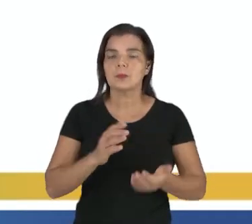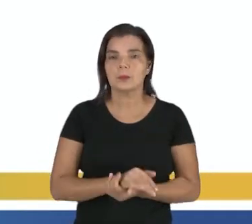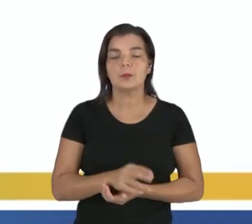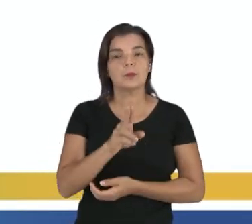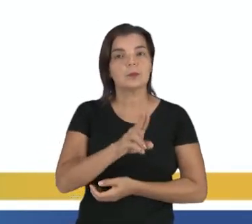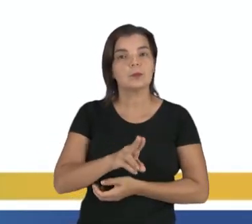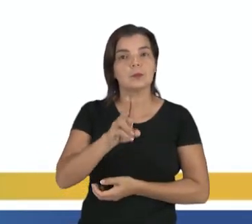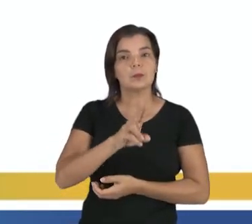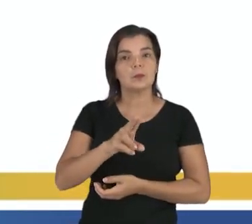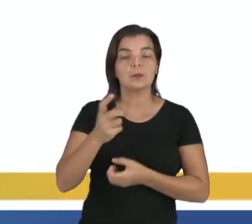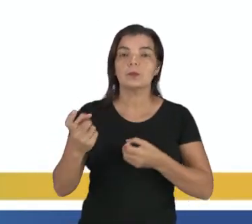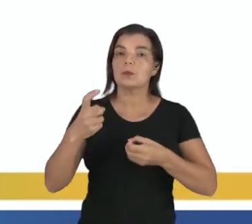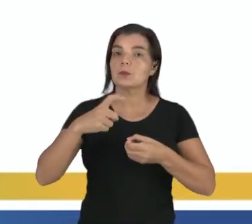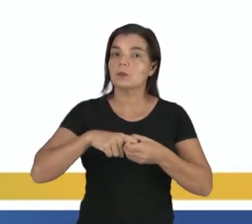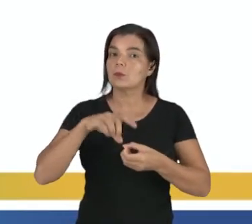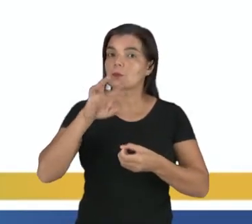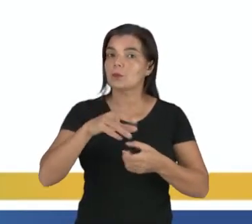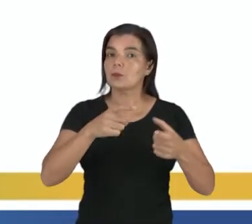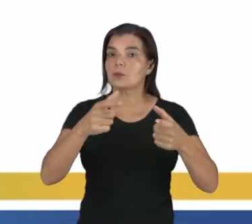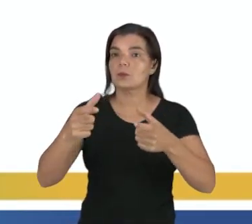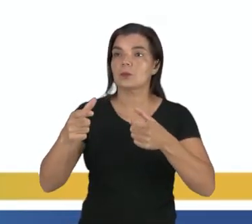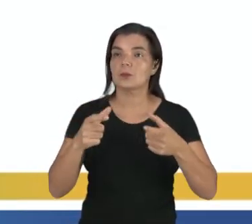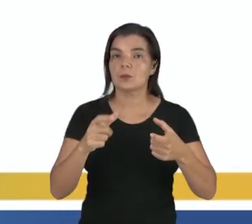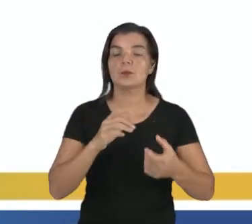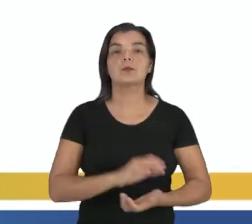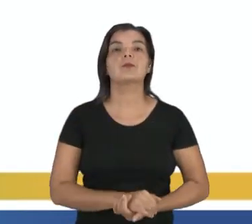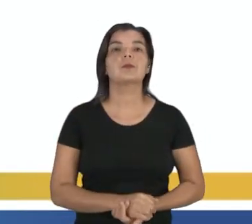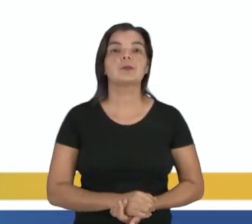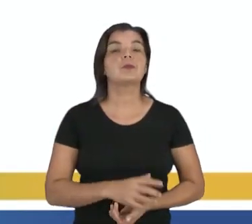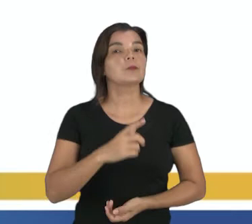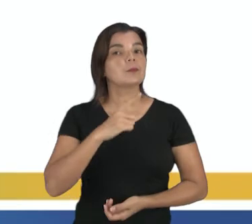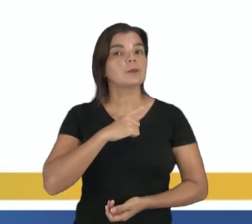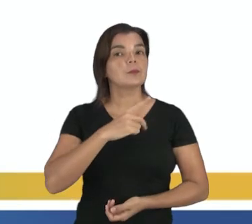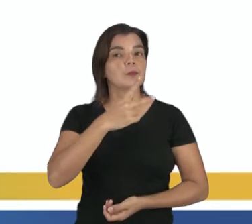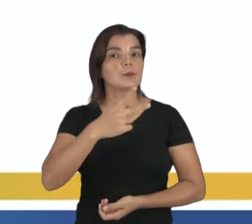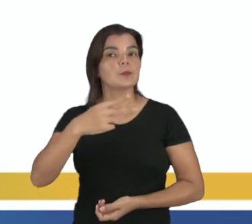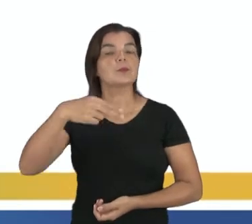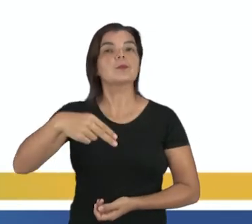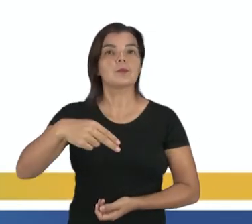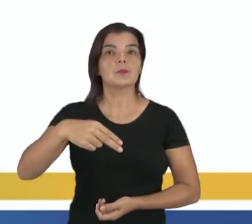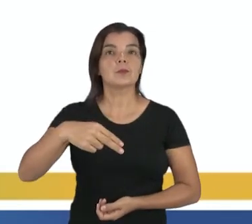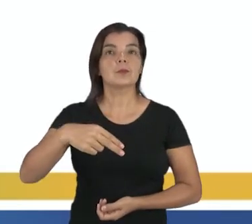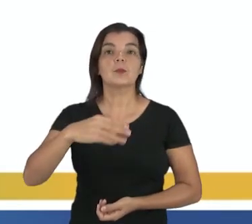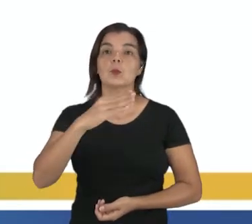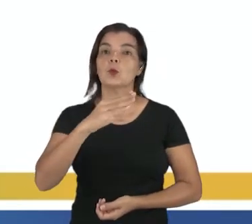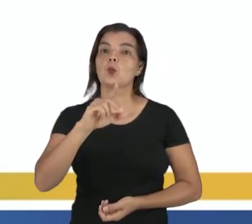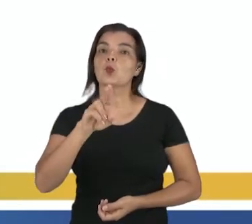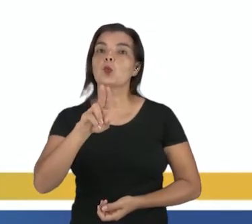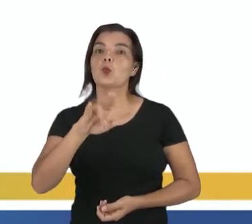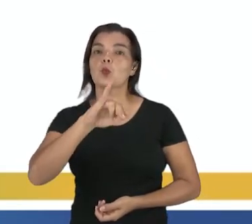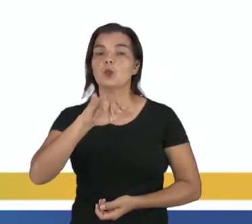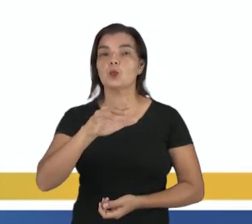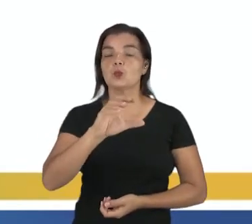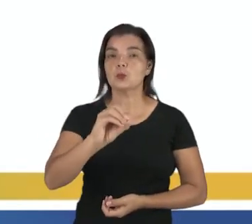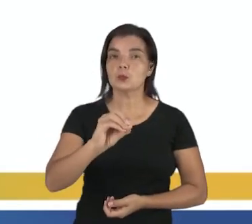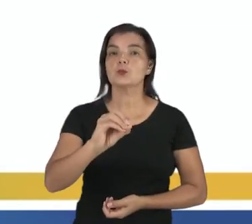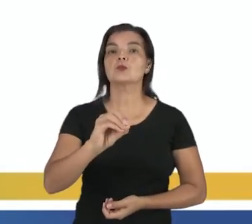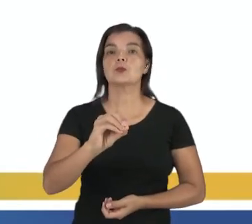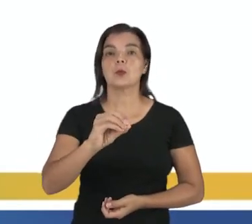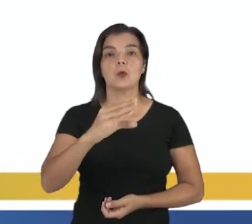ele é usado para retomar somente lugar. Temos o pronome relativo cujo,